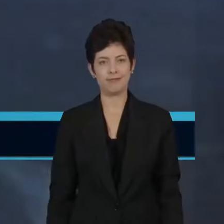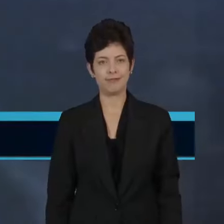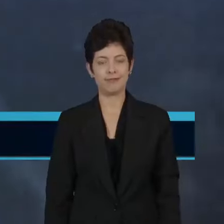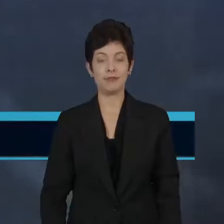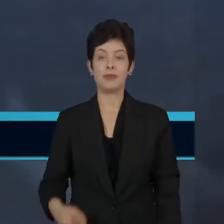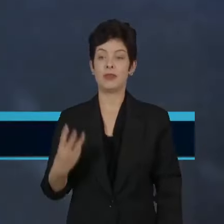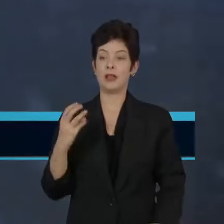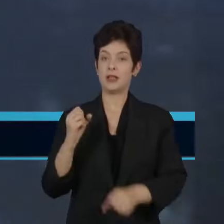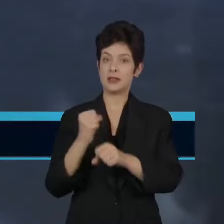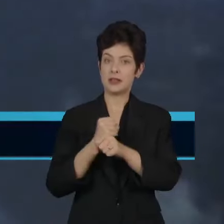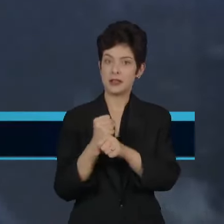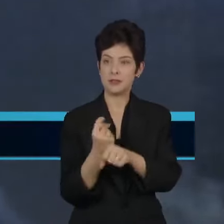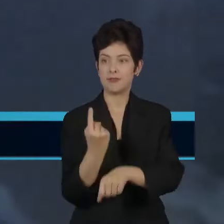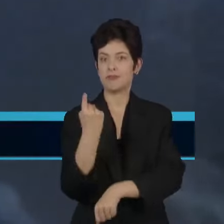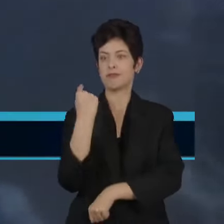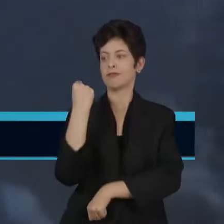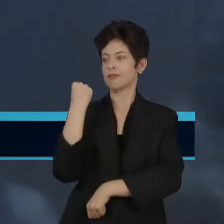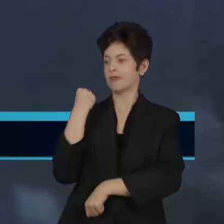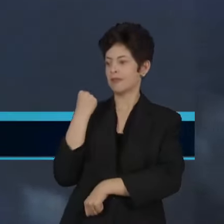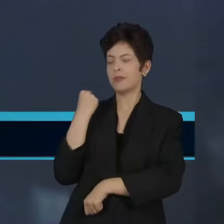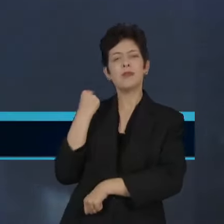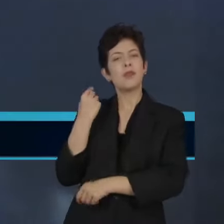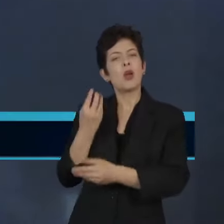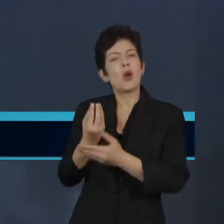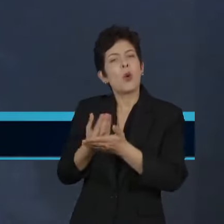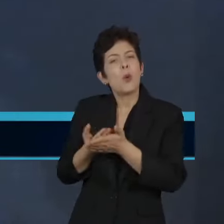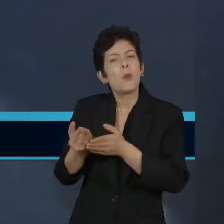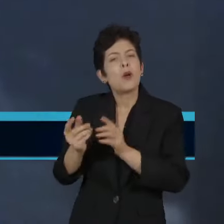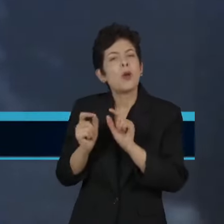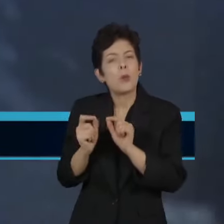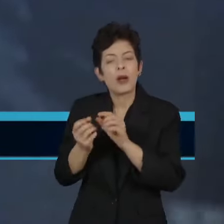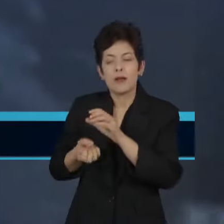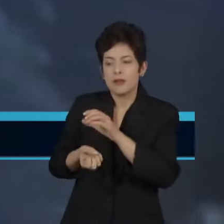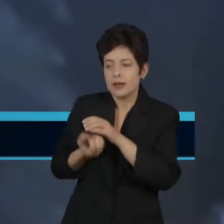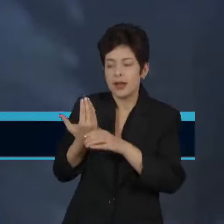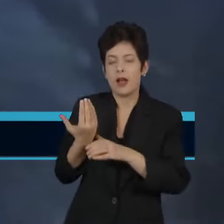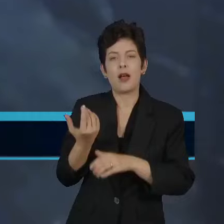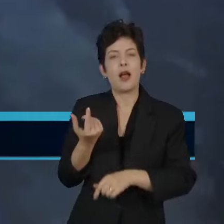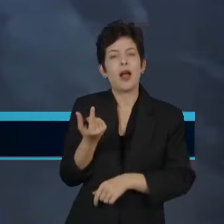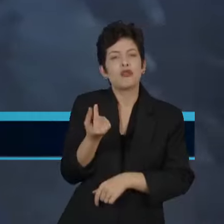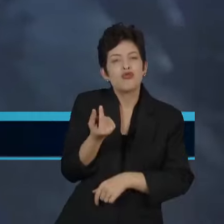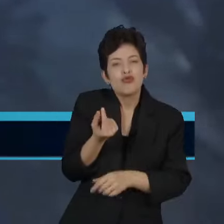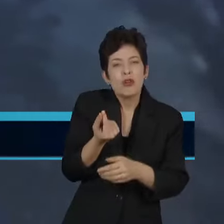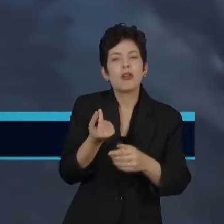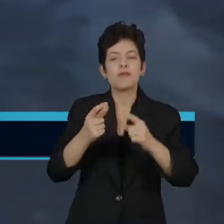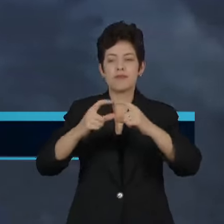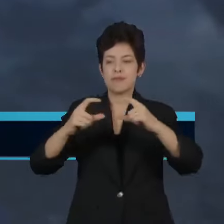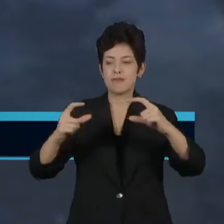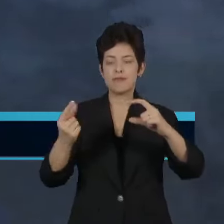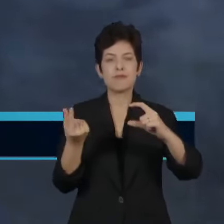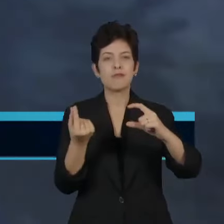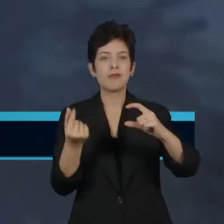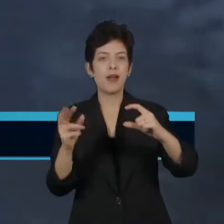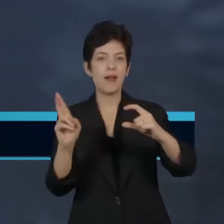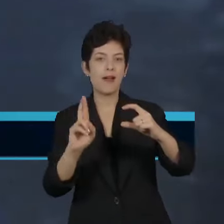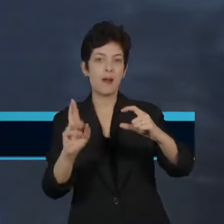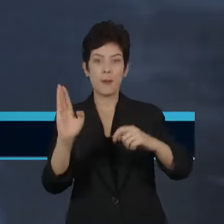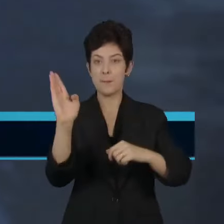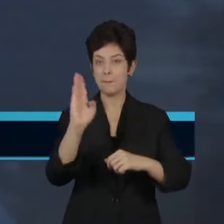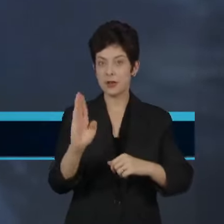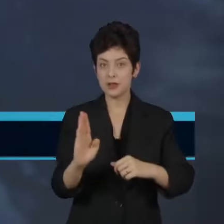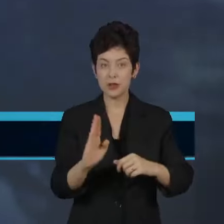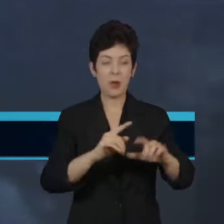30 anos atrás começava a nascer uma nova moeda no Brasil o Real surgiu acompanhado de um plano que pôs fim a